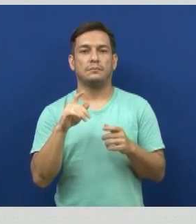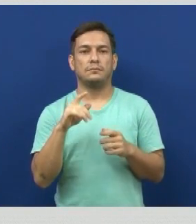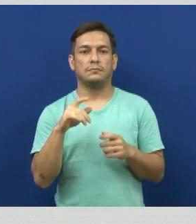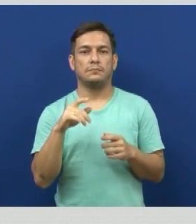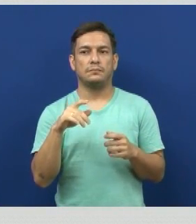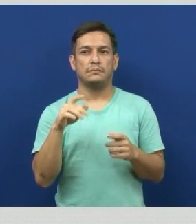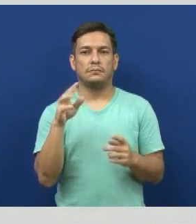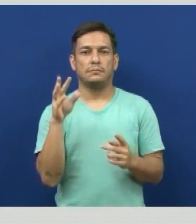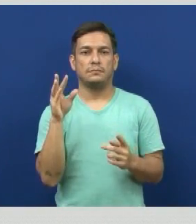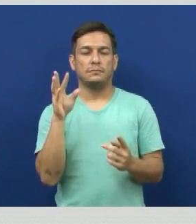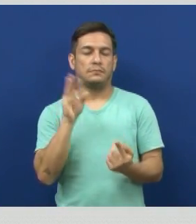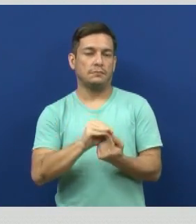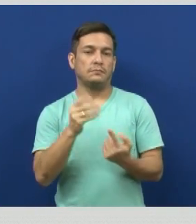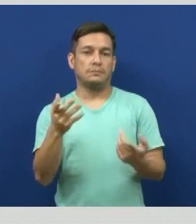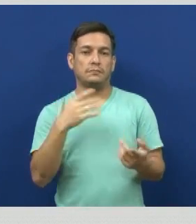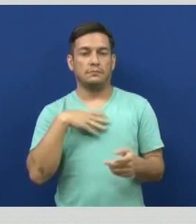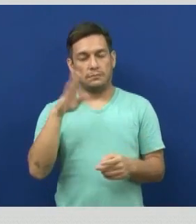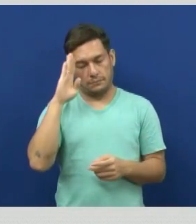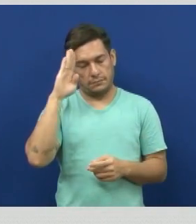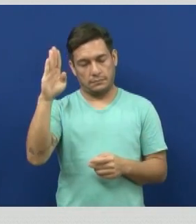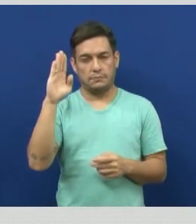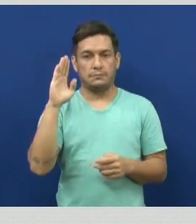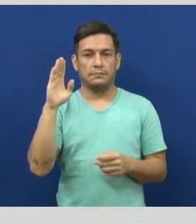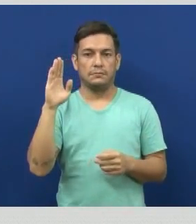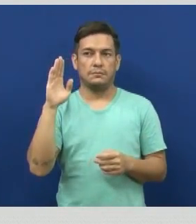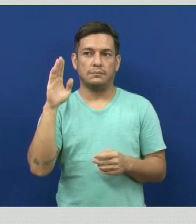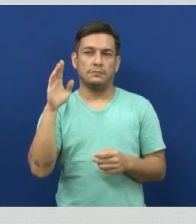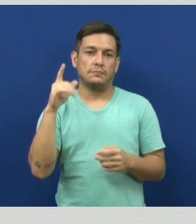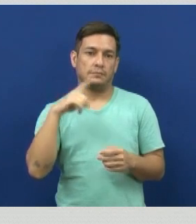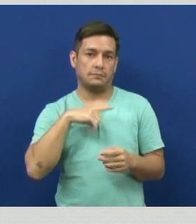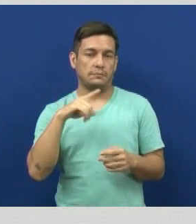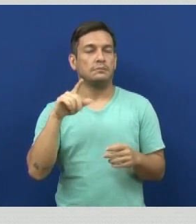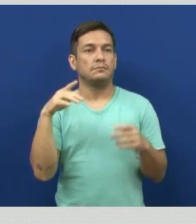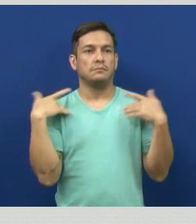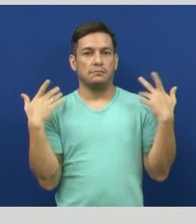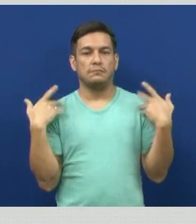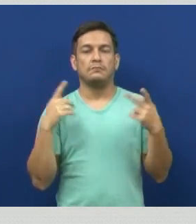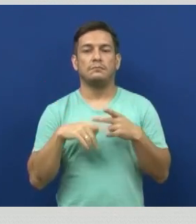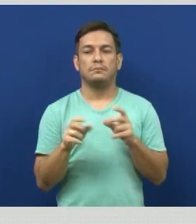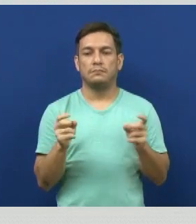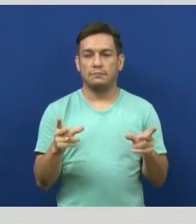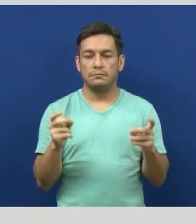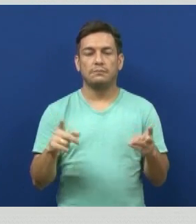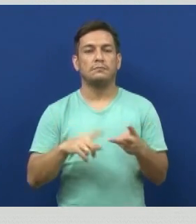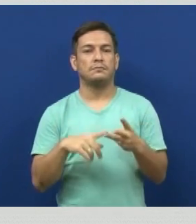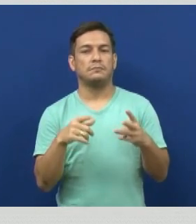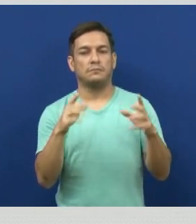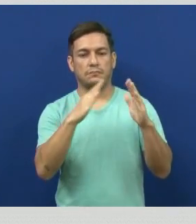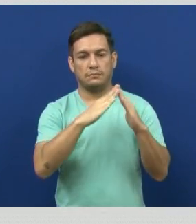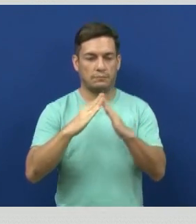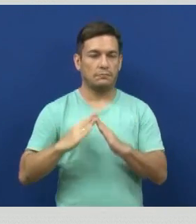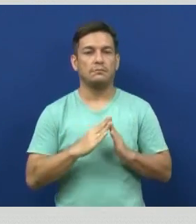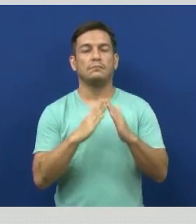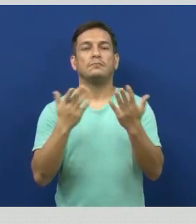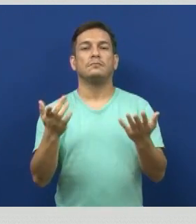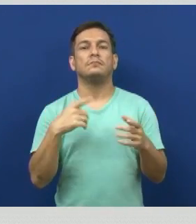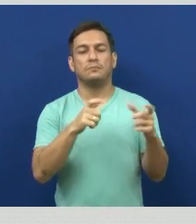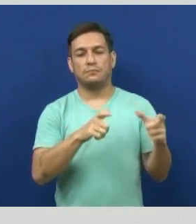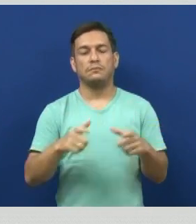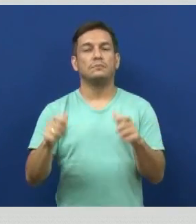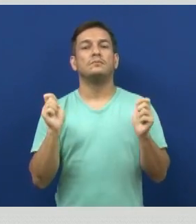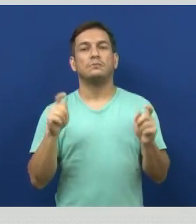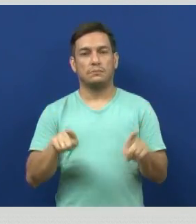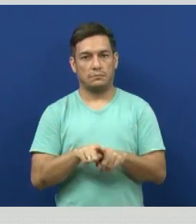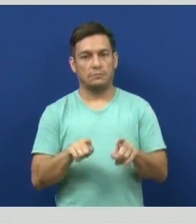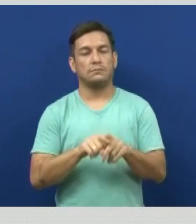funções, conforme a atividade principal que nele se desenvolve, lazer, comércio, moradia. Os espaços também podem mudar